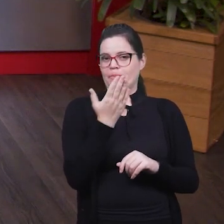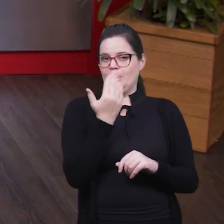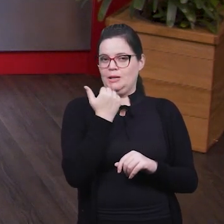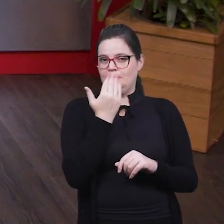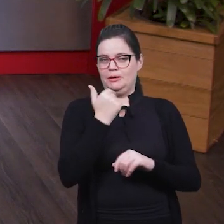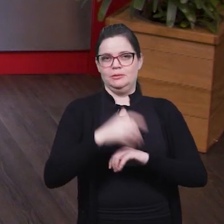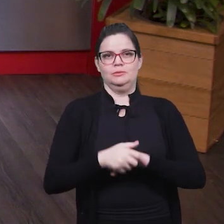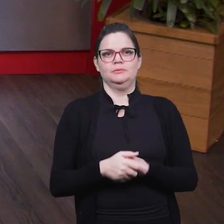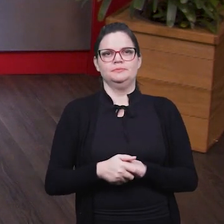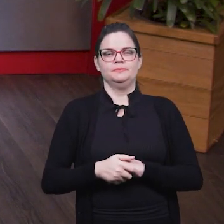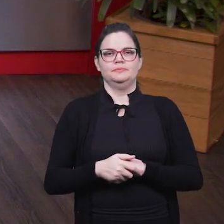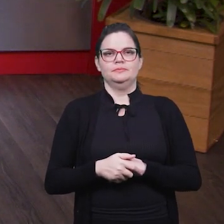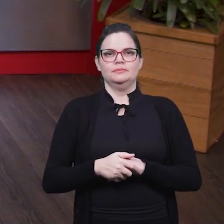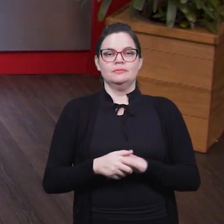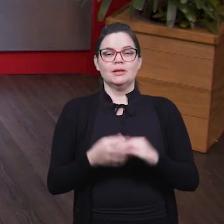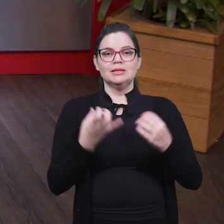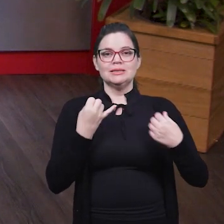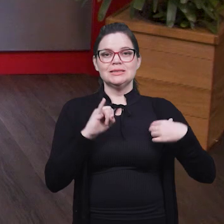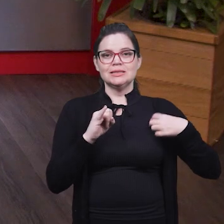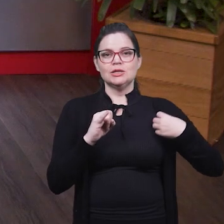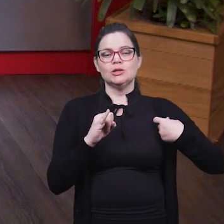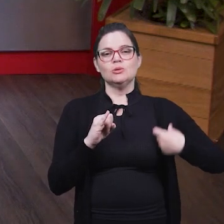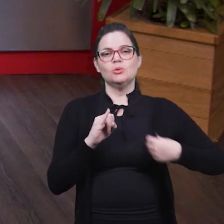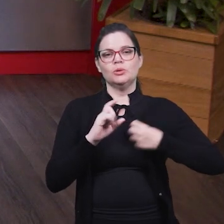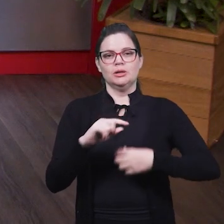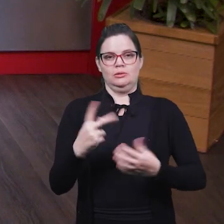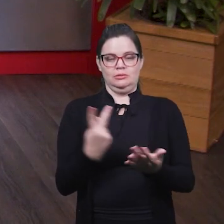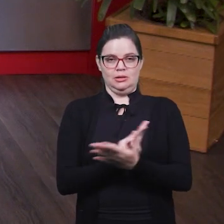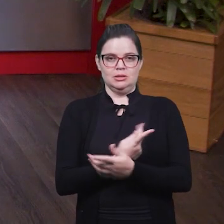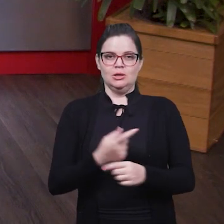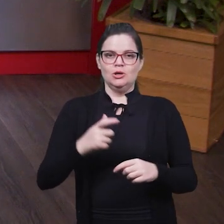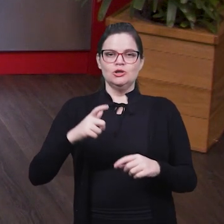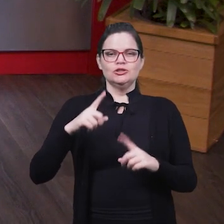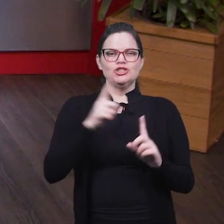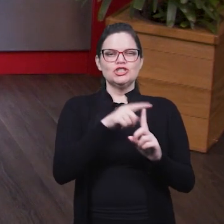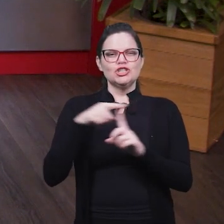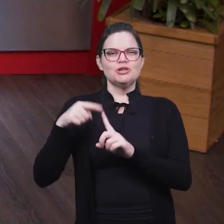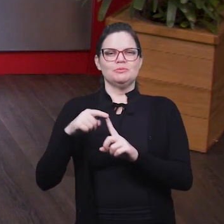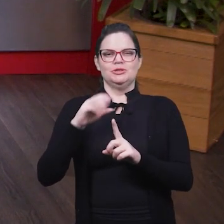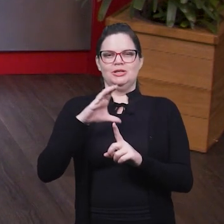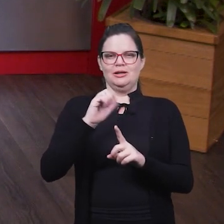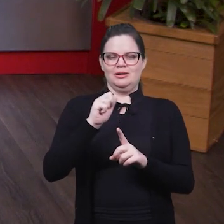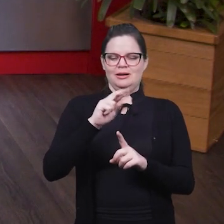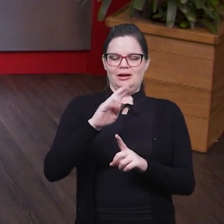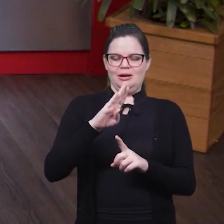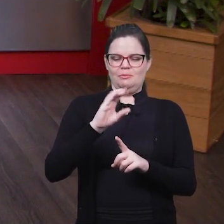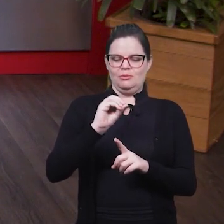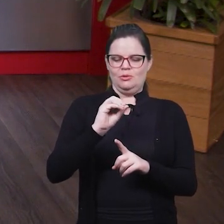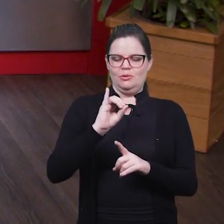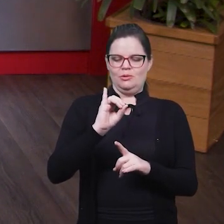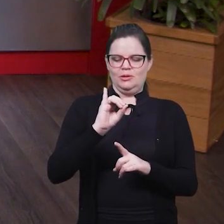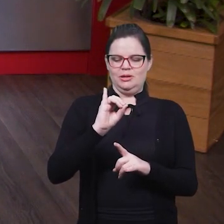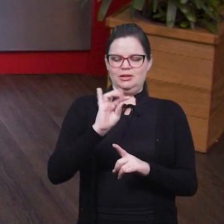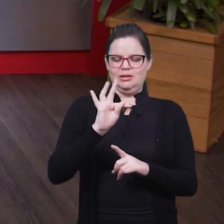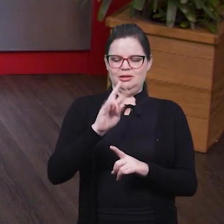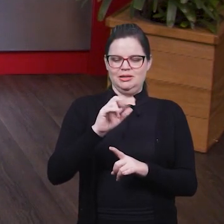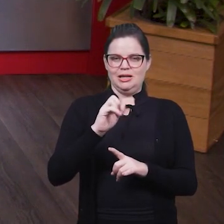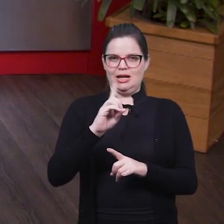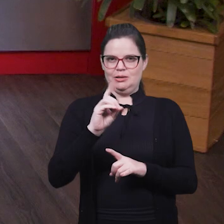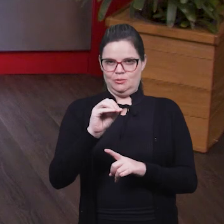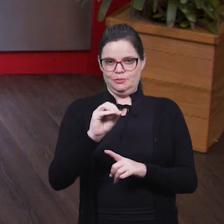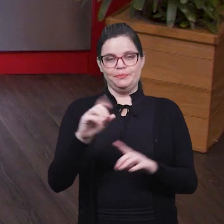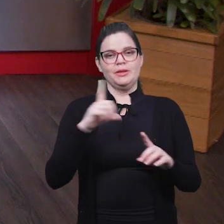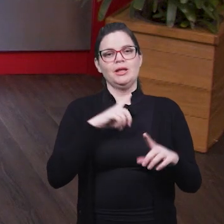quantidade ou tipo de carboidratos, além da quantidade de outros macronutrientes e fibras. Atividade